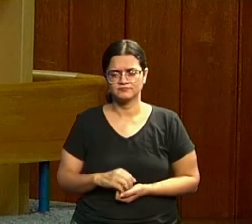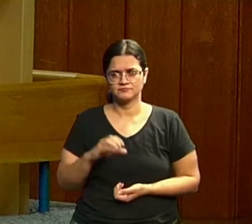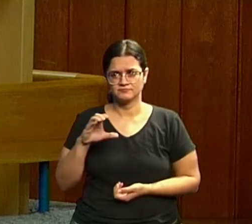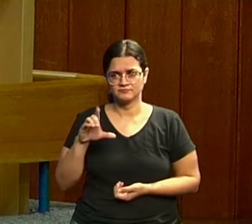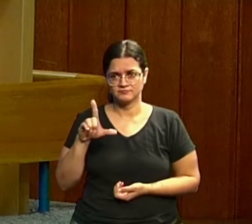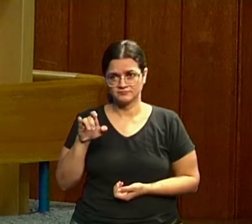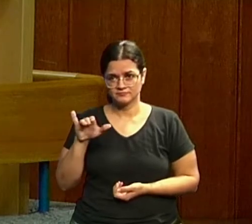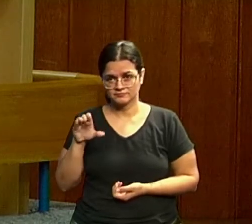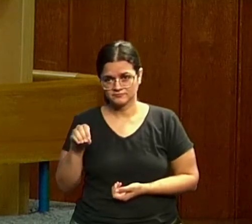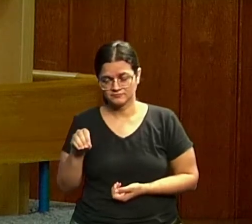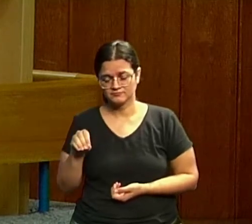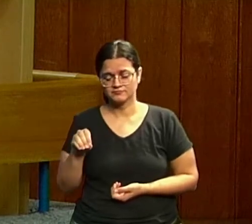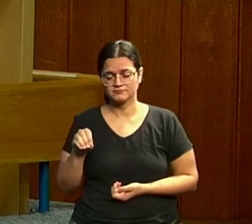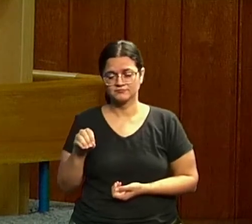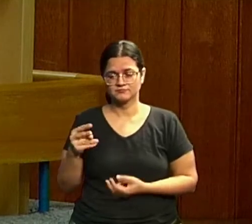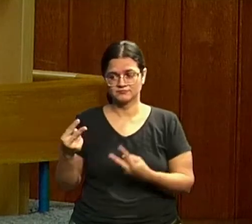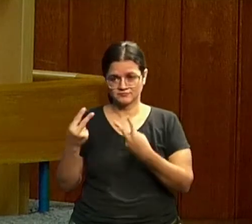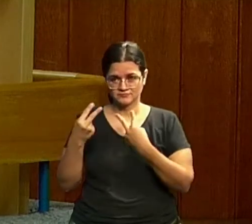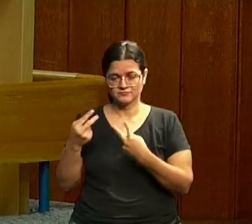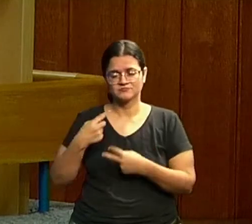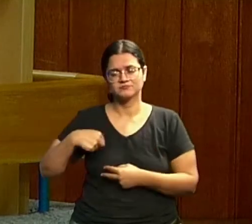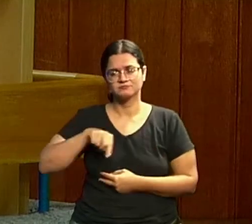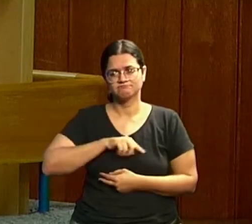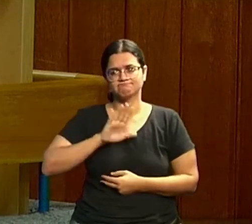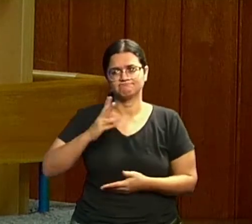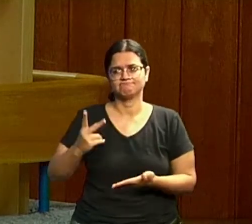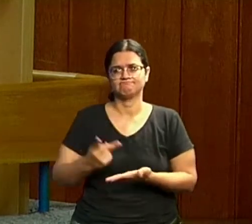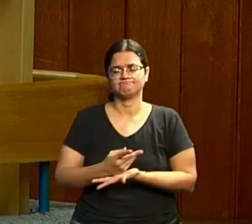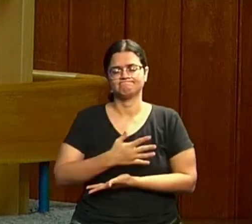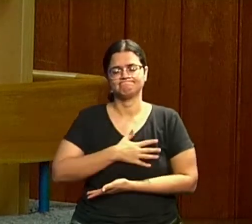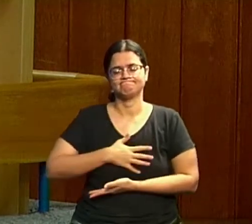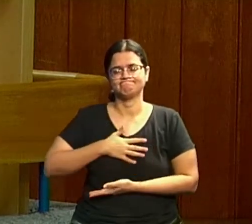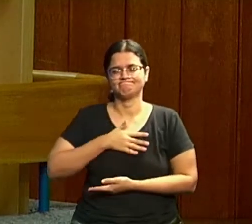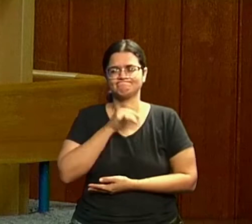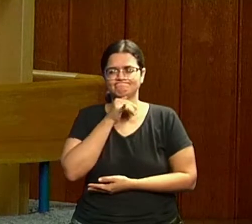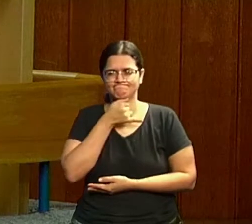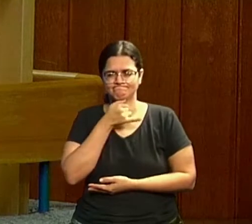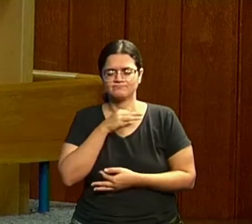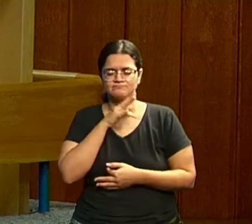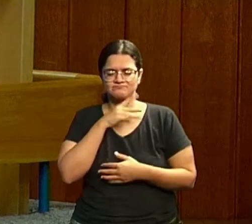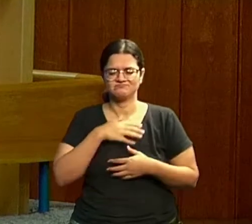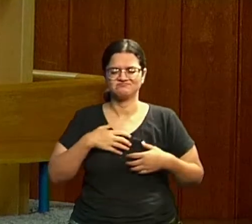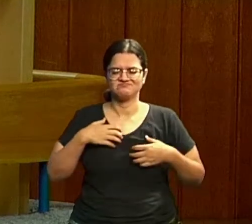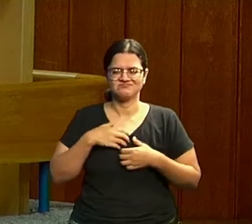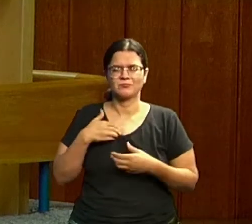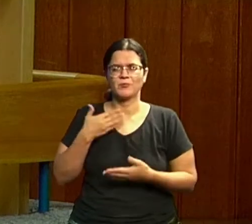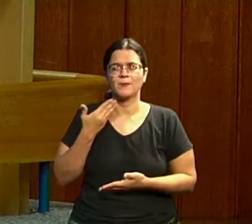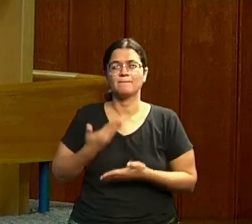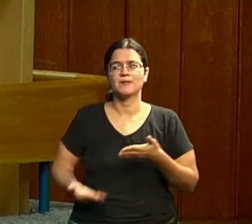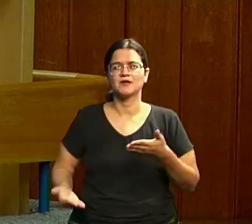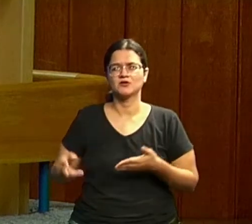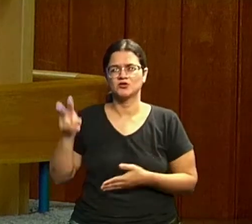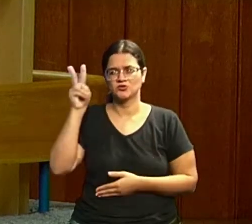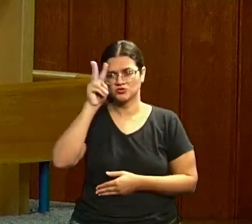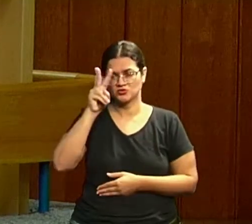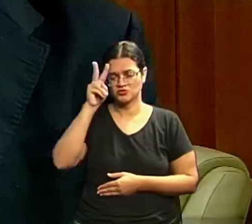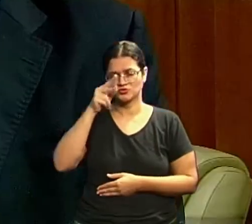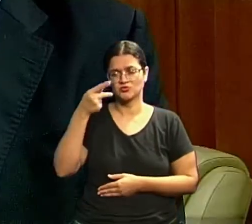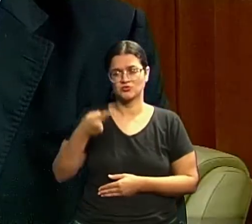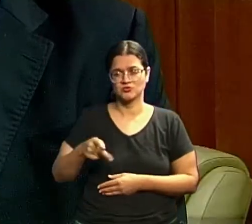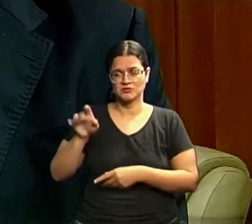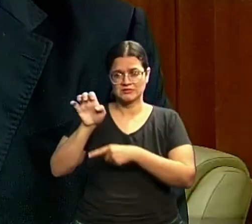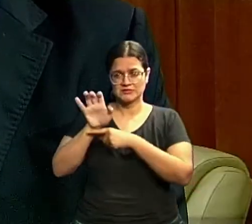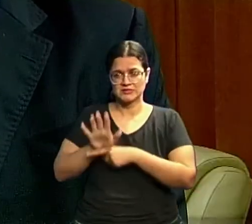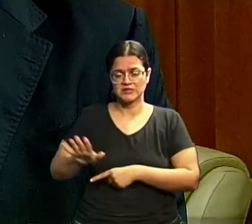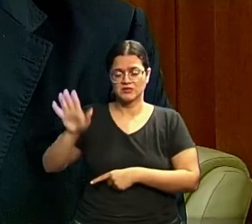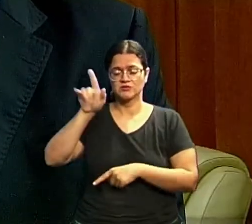Vereador Clécio. Nós tivemos o desprazer de perder, na história do nosso estado,